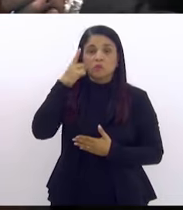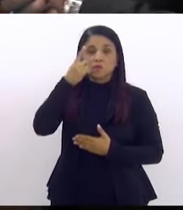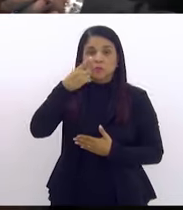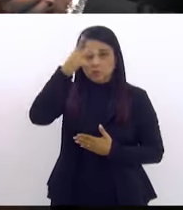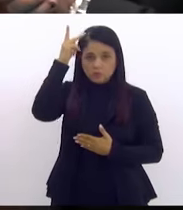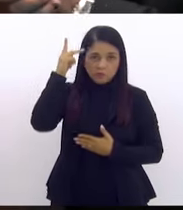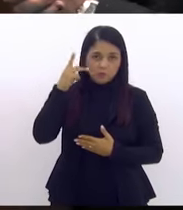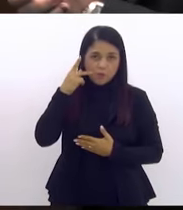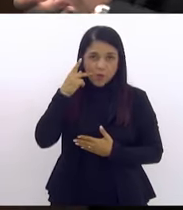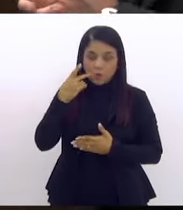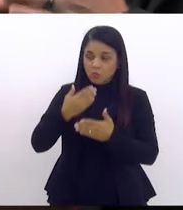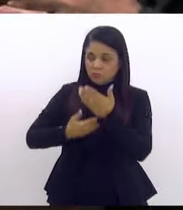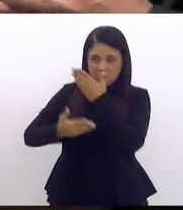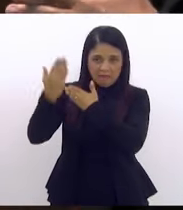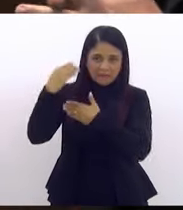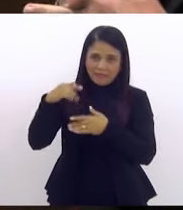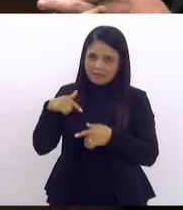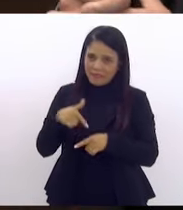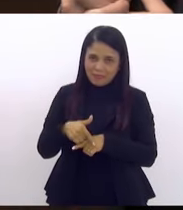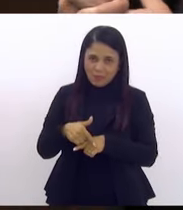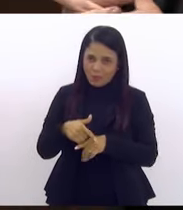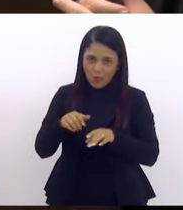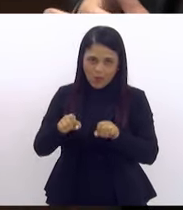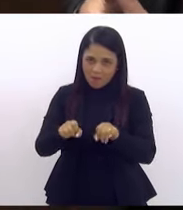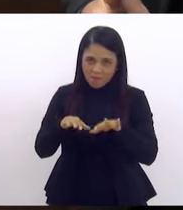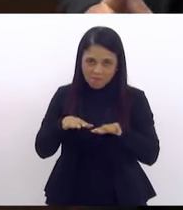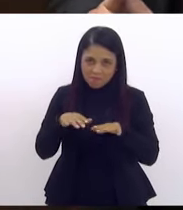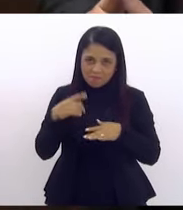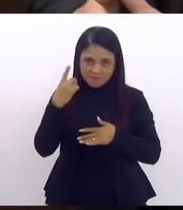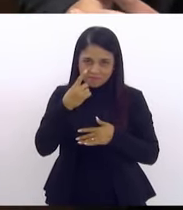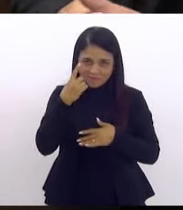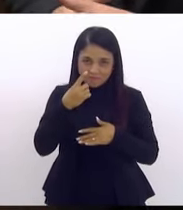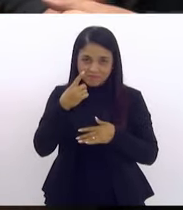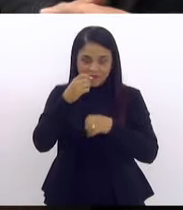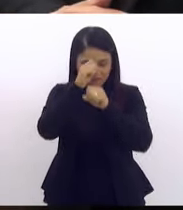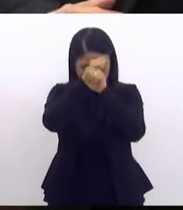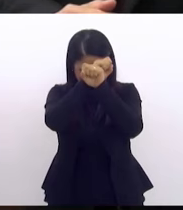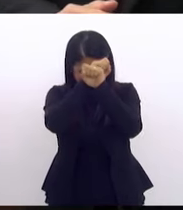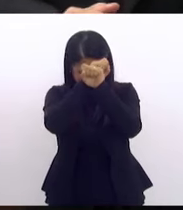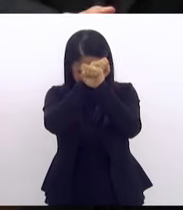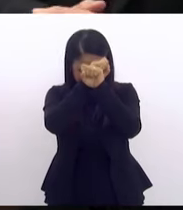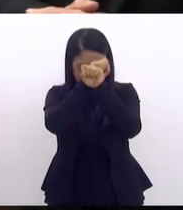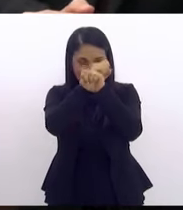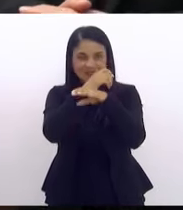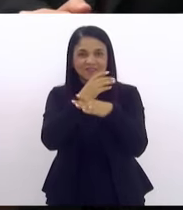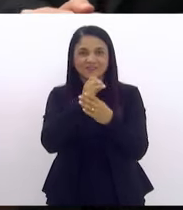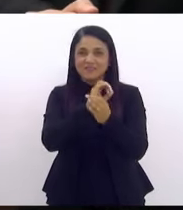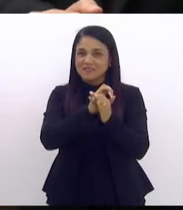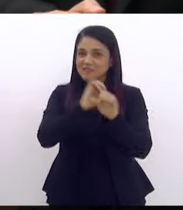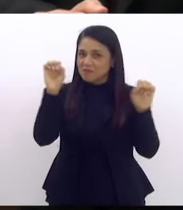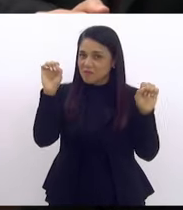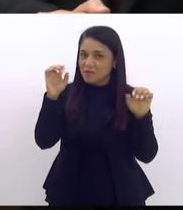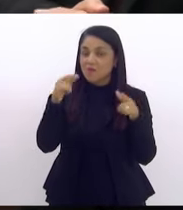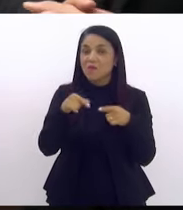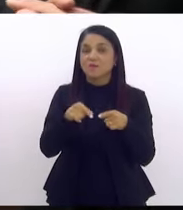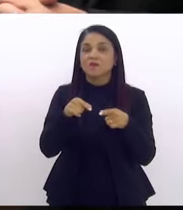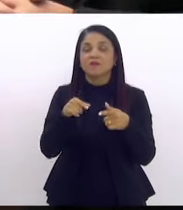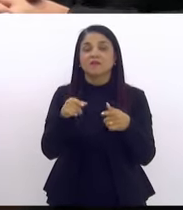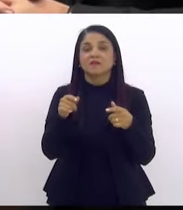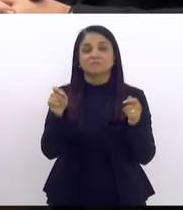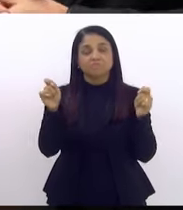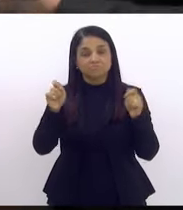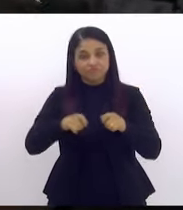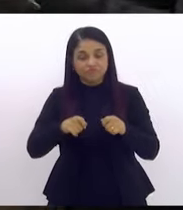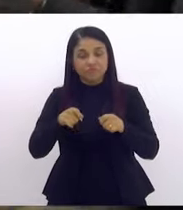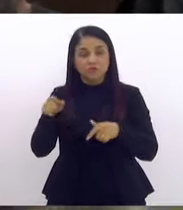não estava na época, não era parlamentar na época da abolição da escravatura. Porque o que permitia os senhores